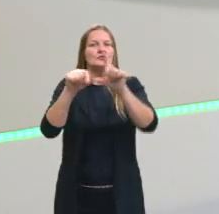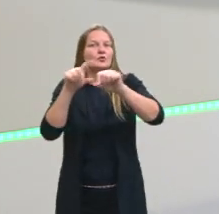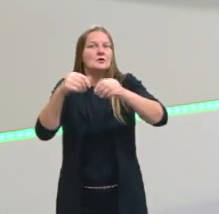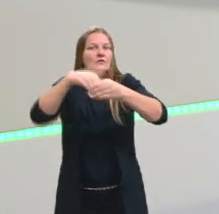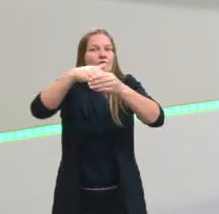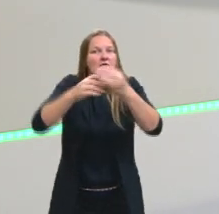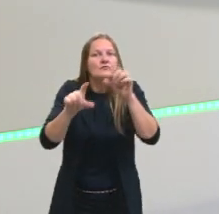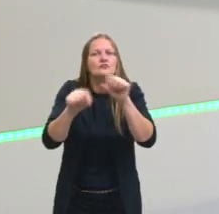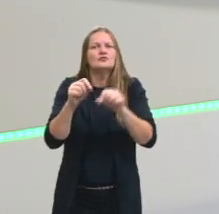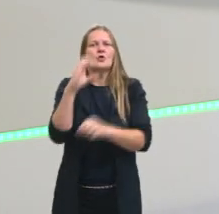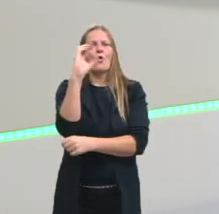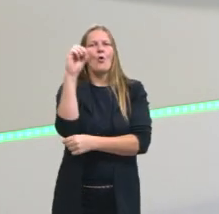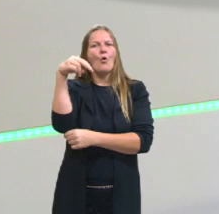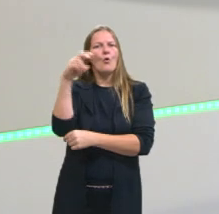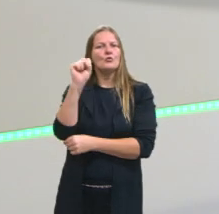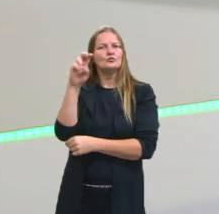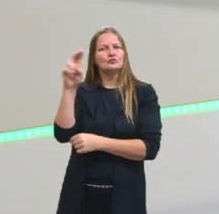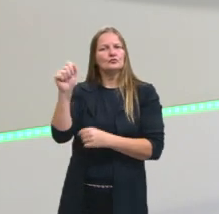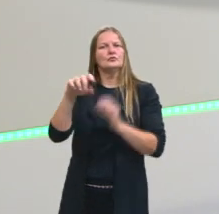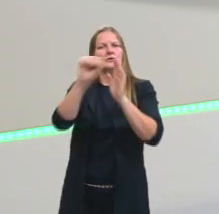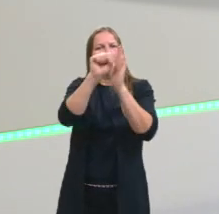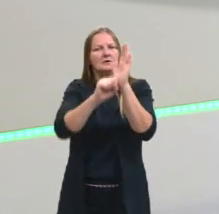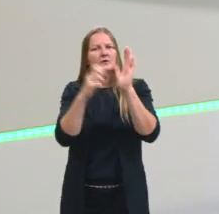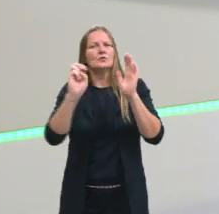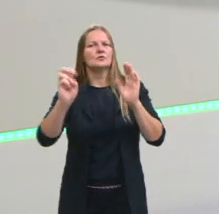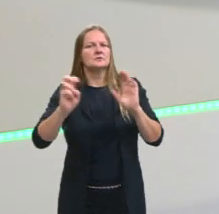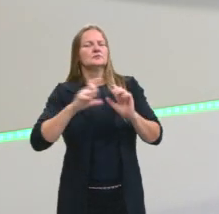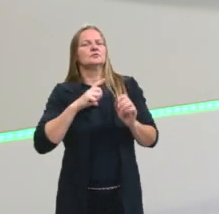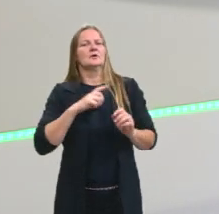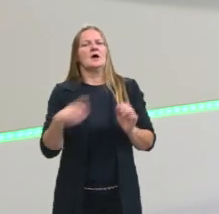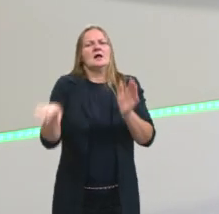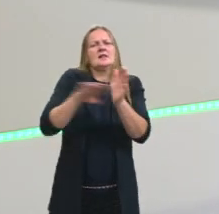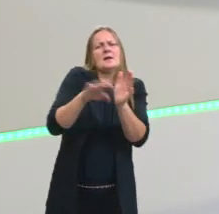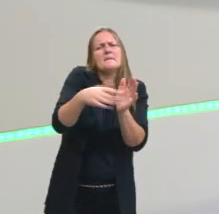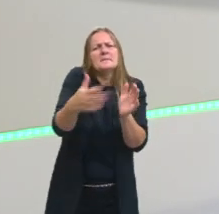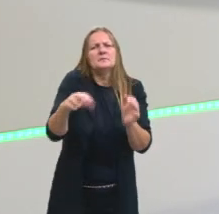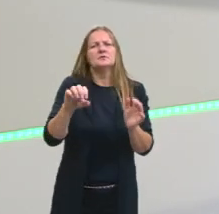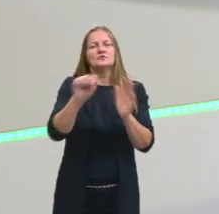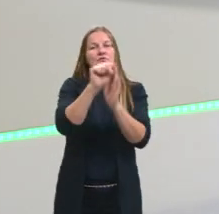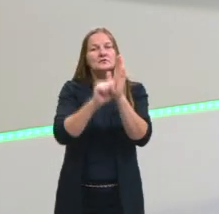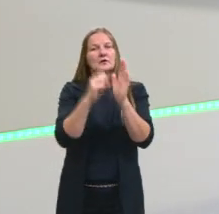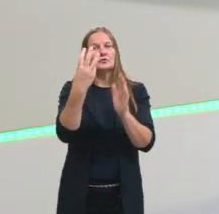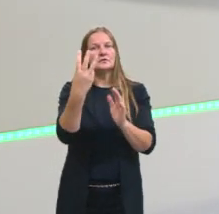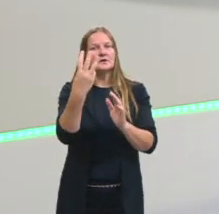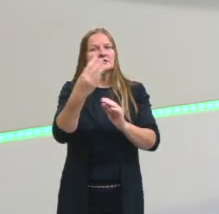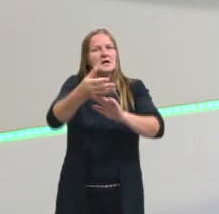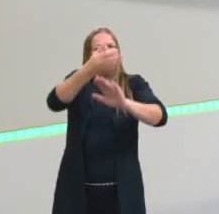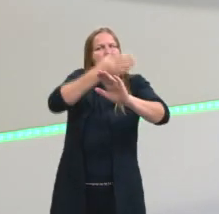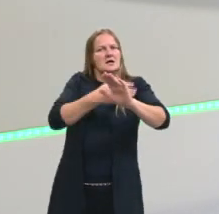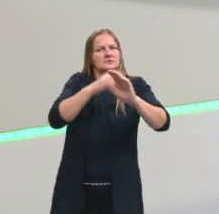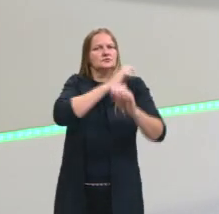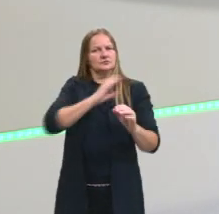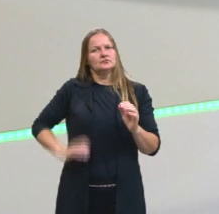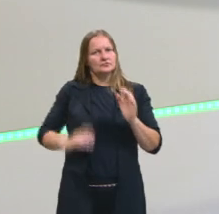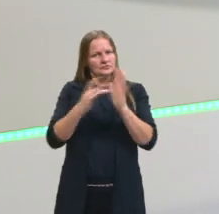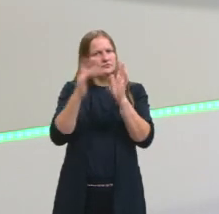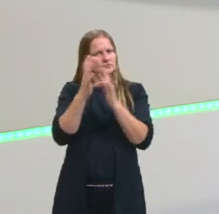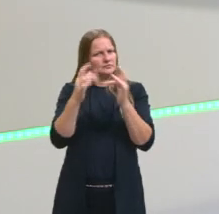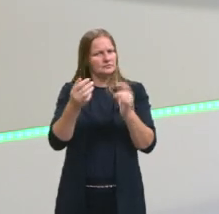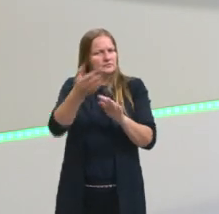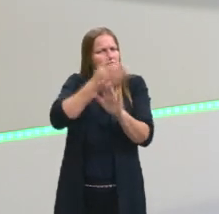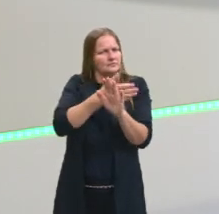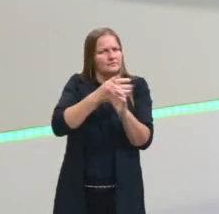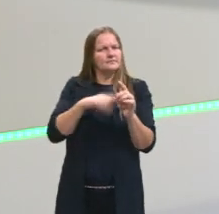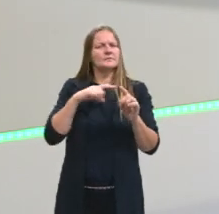tão aí do século 5º até mais ou menos o século 3 antes de Cristo uma vai